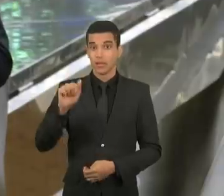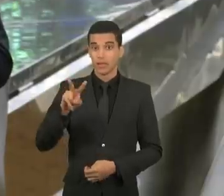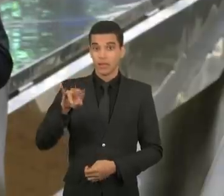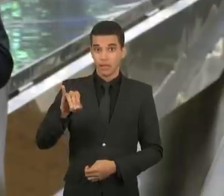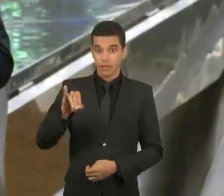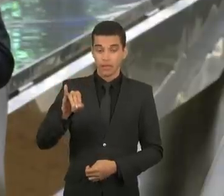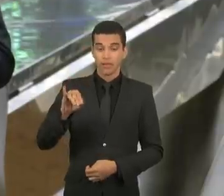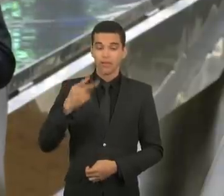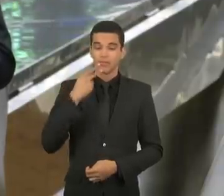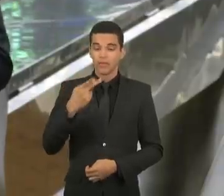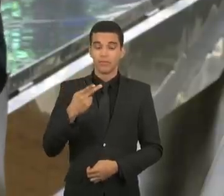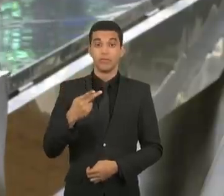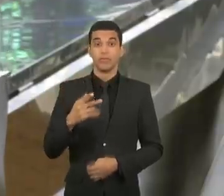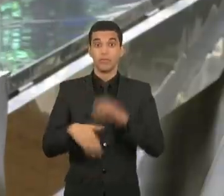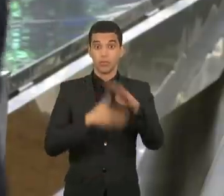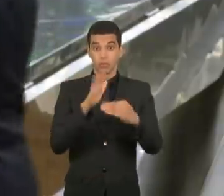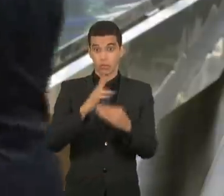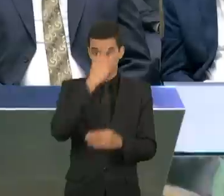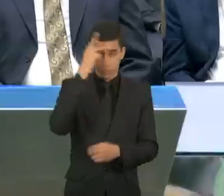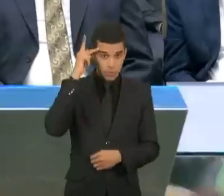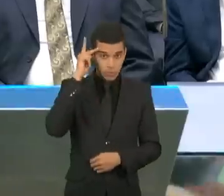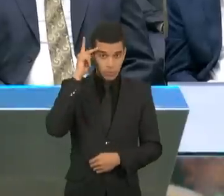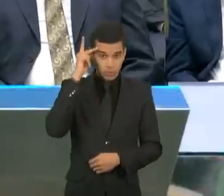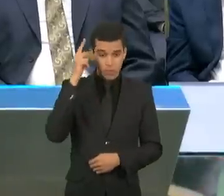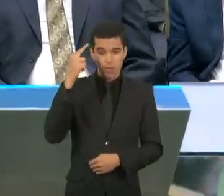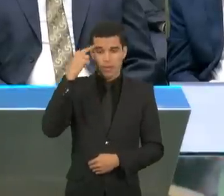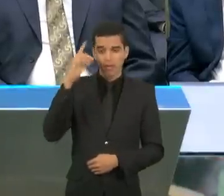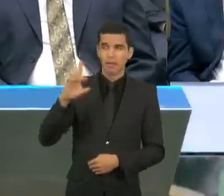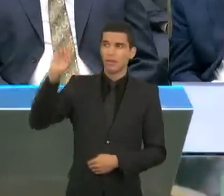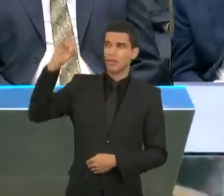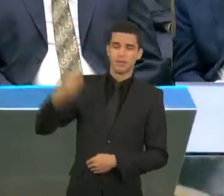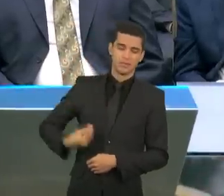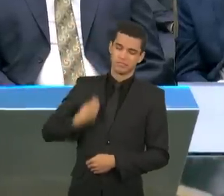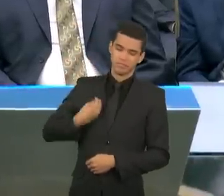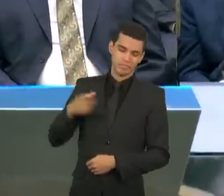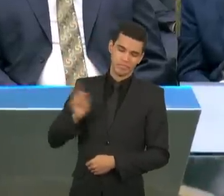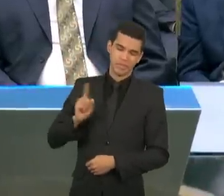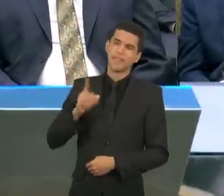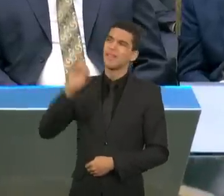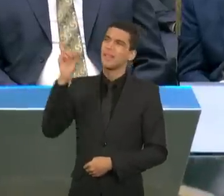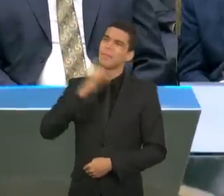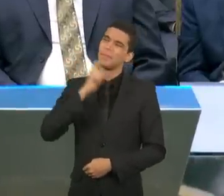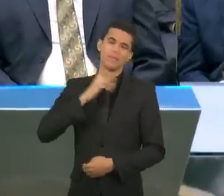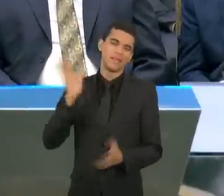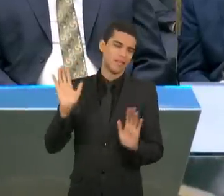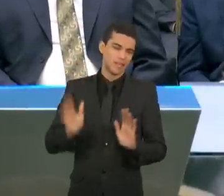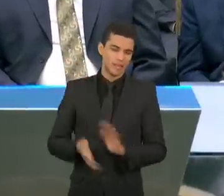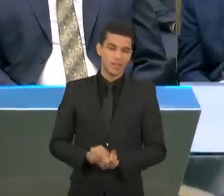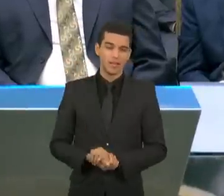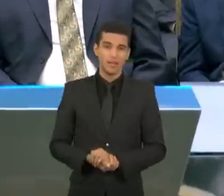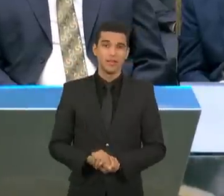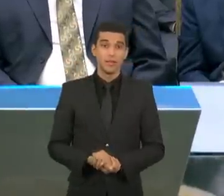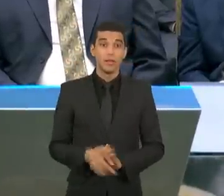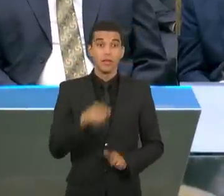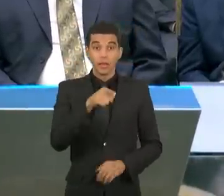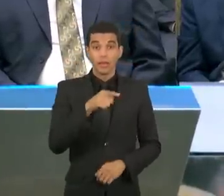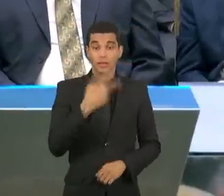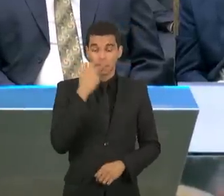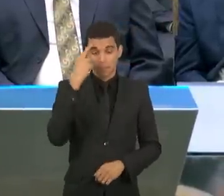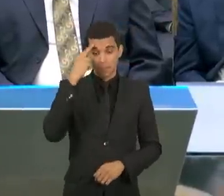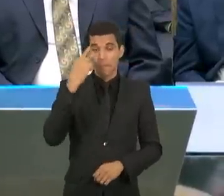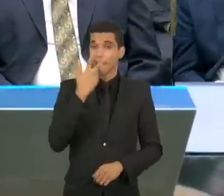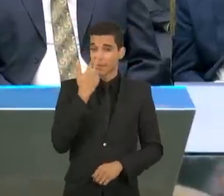Deus, ele sofre de uma doença. Aí, já vão querer processar, né? Precisa